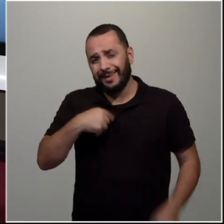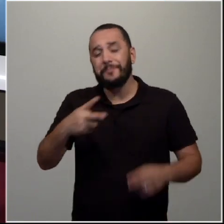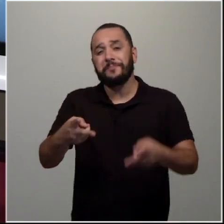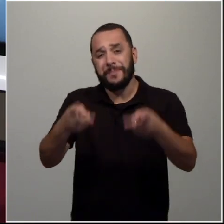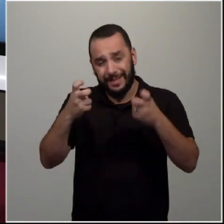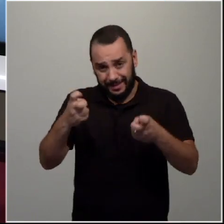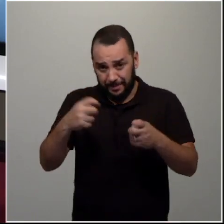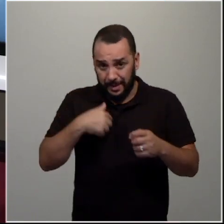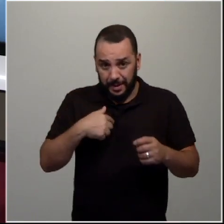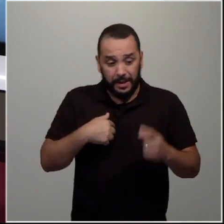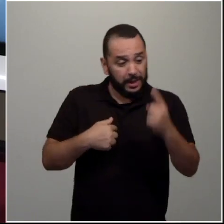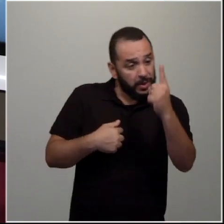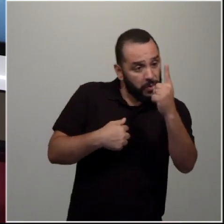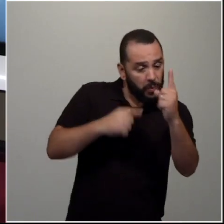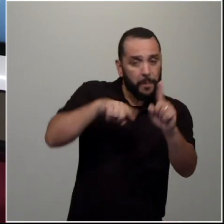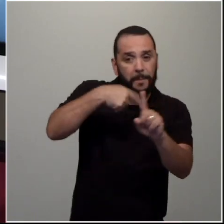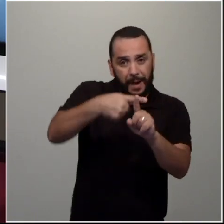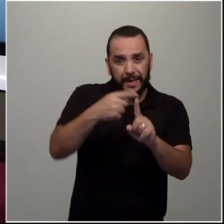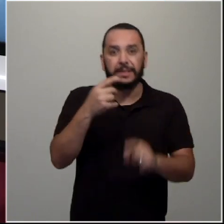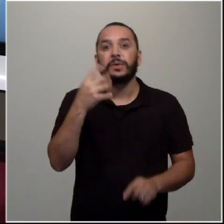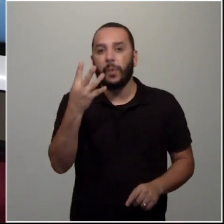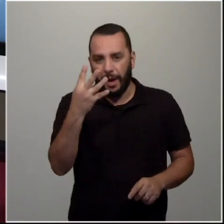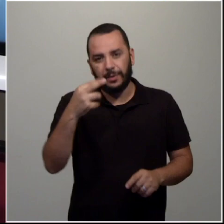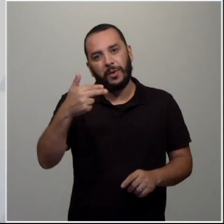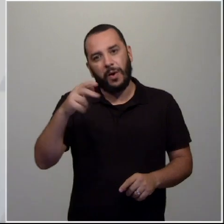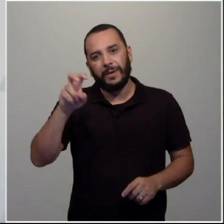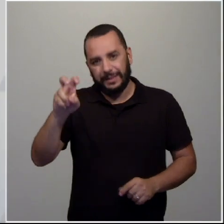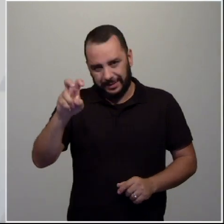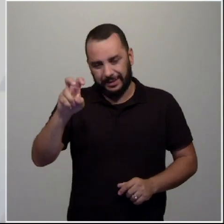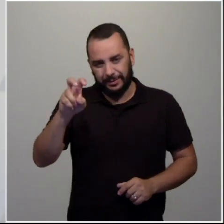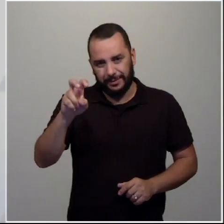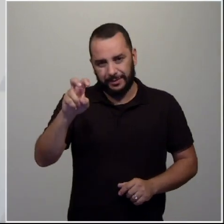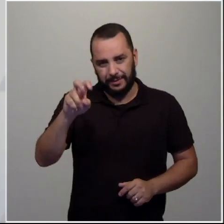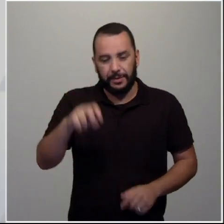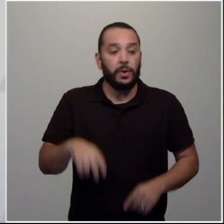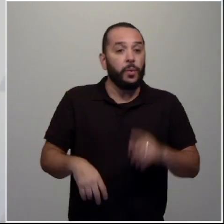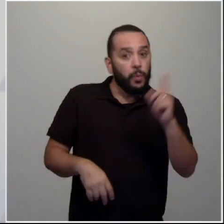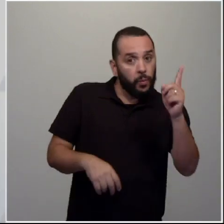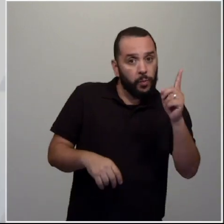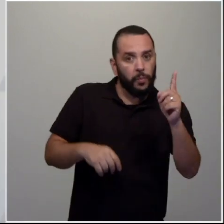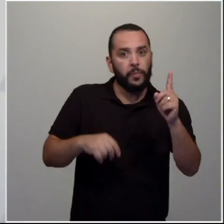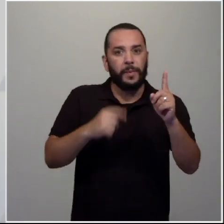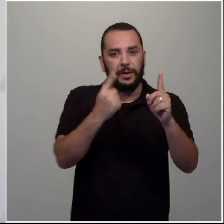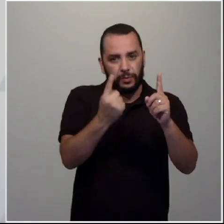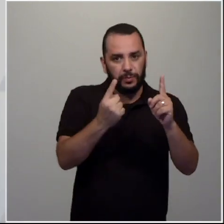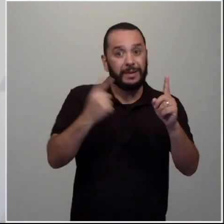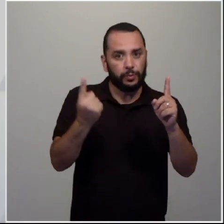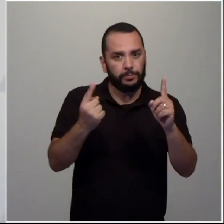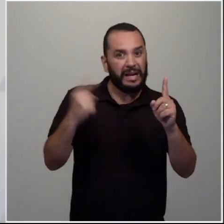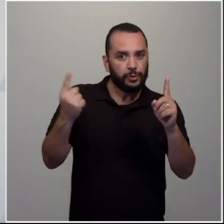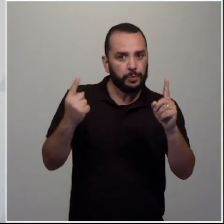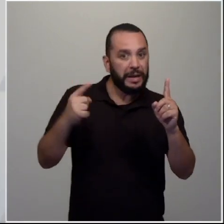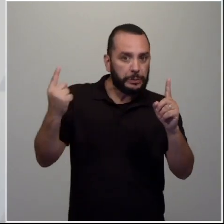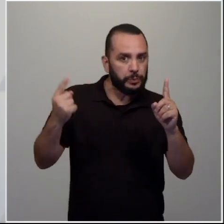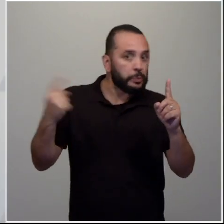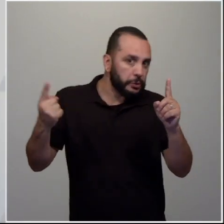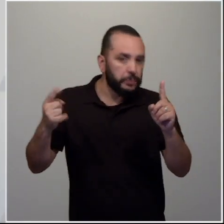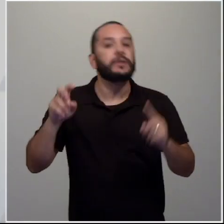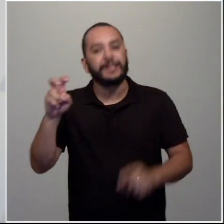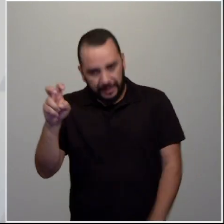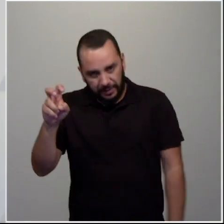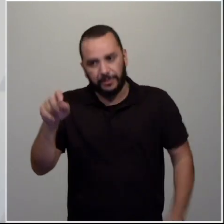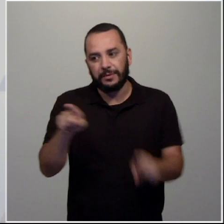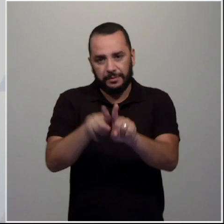que um mais quatro é igual a 5 que um mais um mais um mais um mais um também é igual a